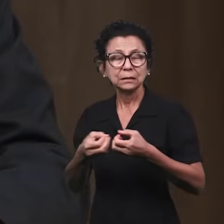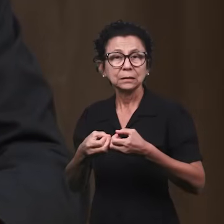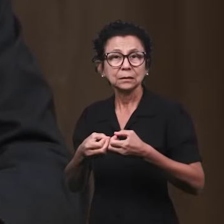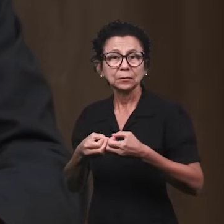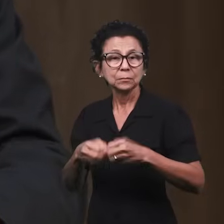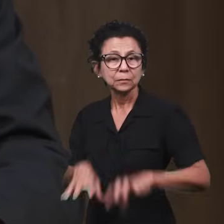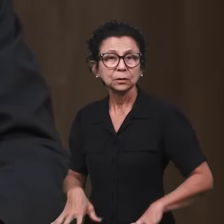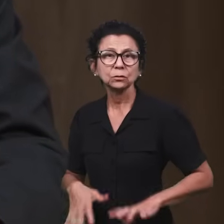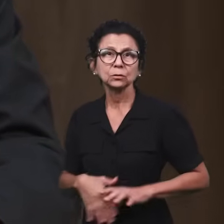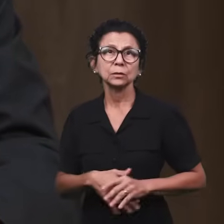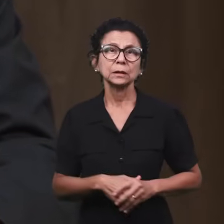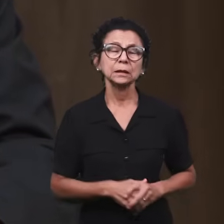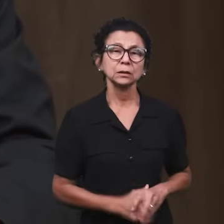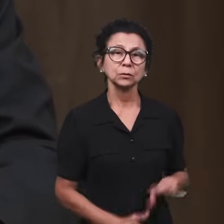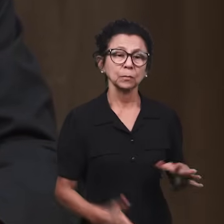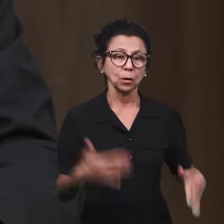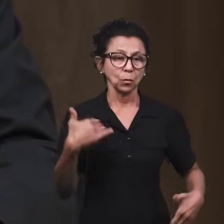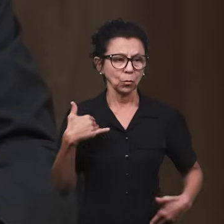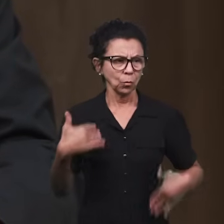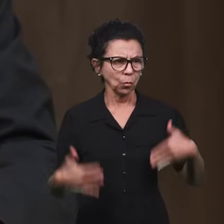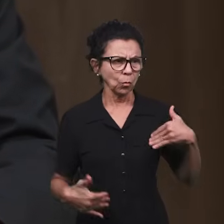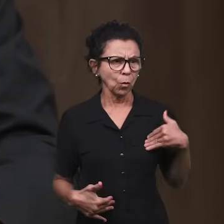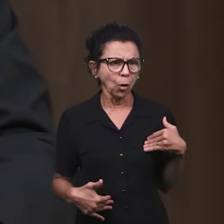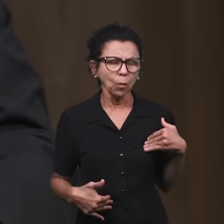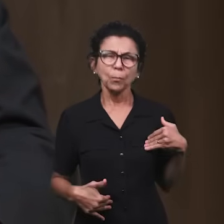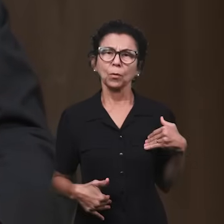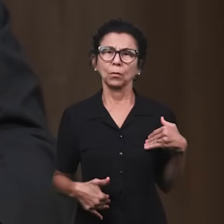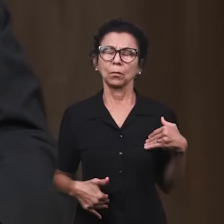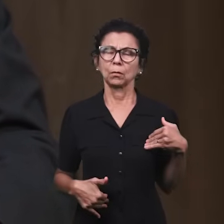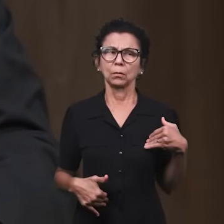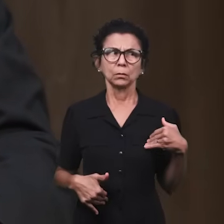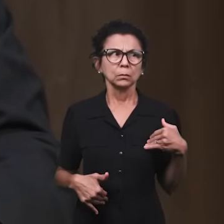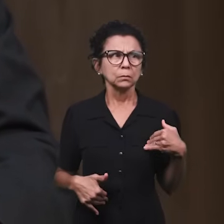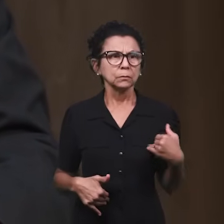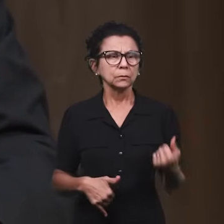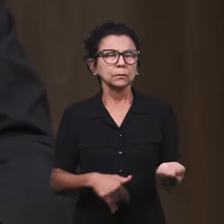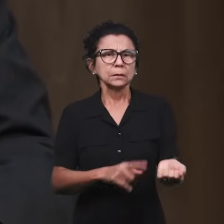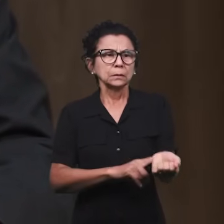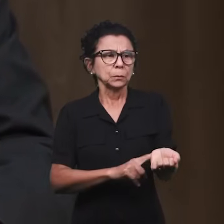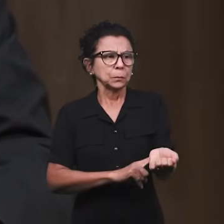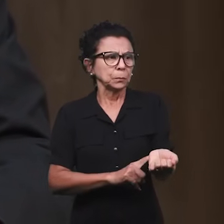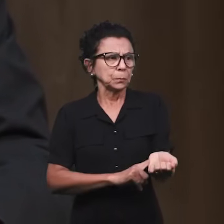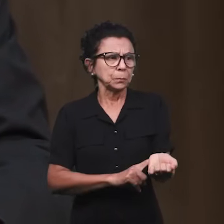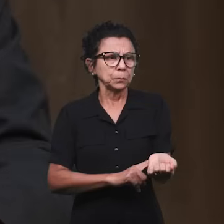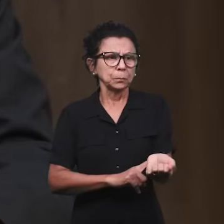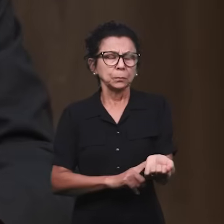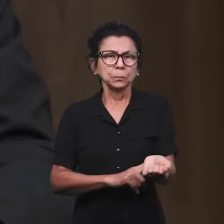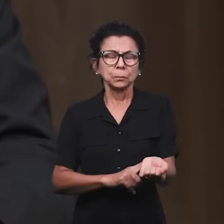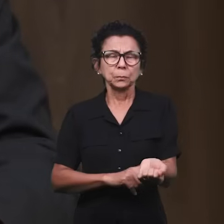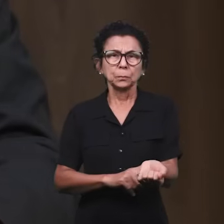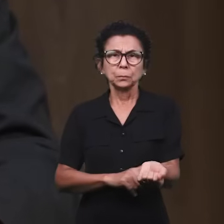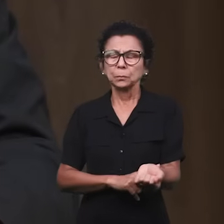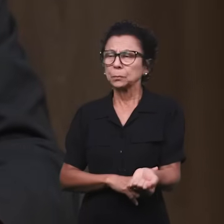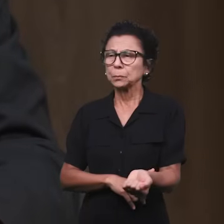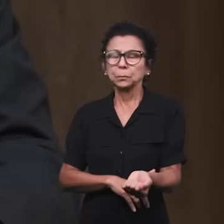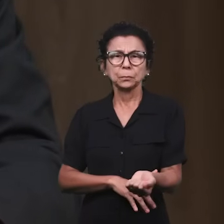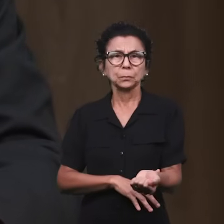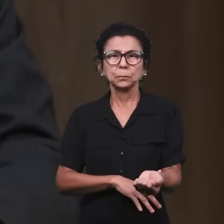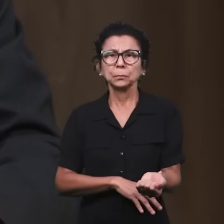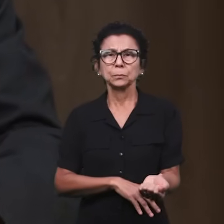nenhum. Mas o corpo entra em um estado de alerta que gera estresse durante horas, às vezes durante dias,